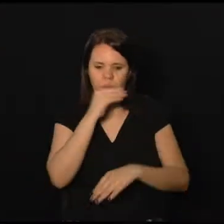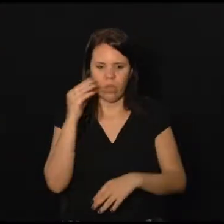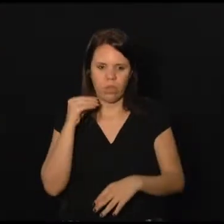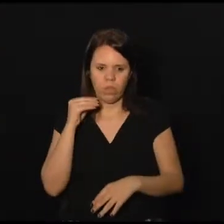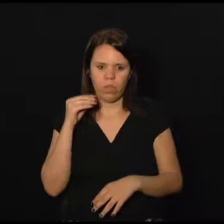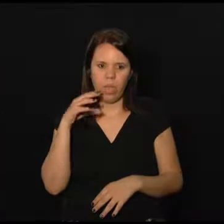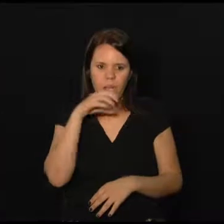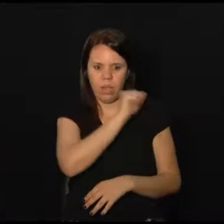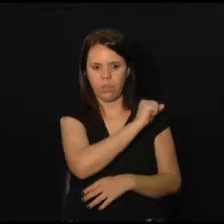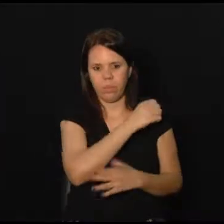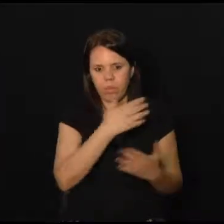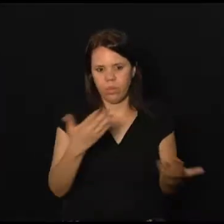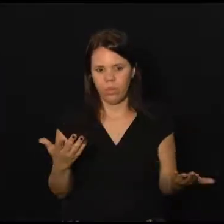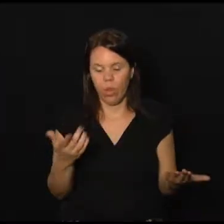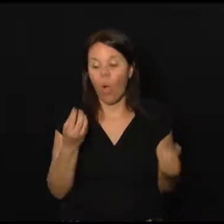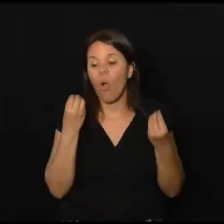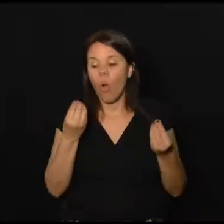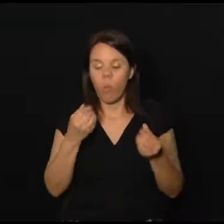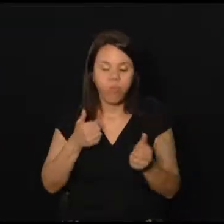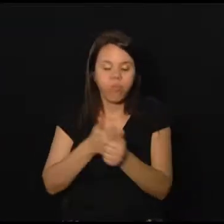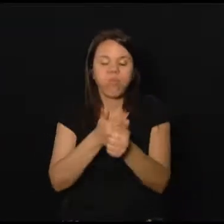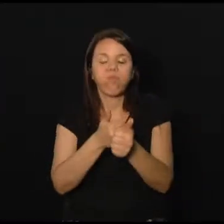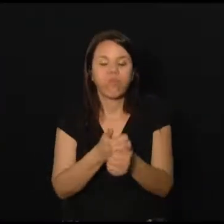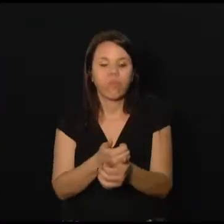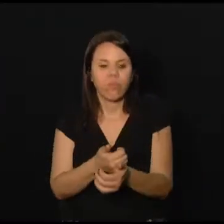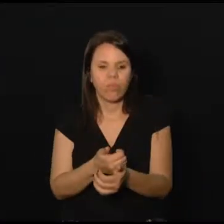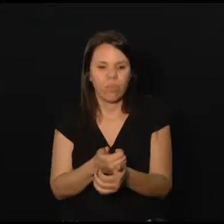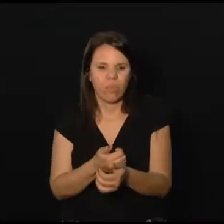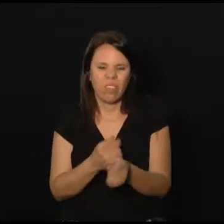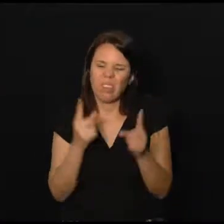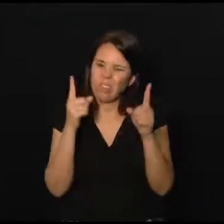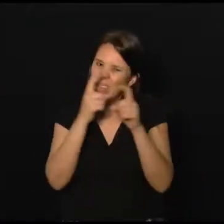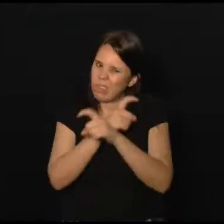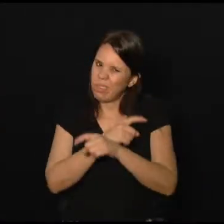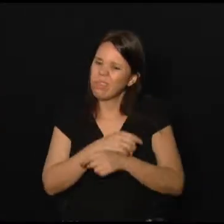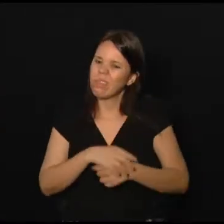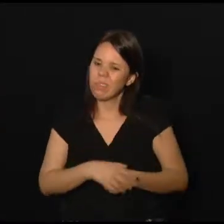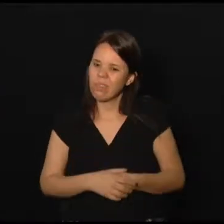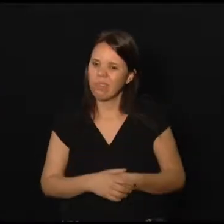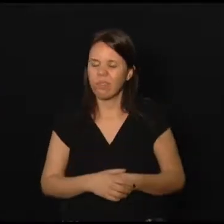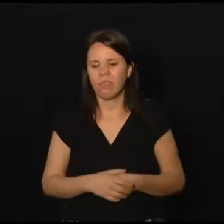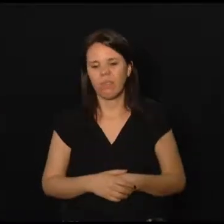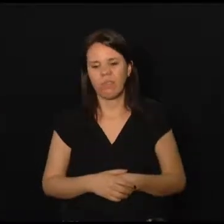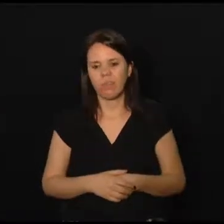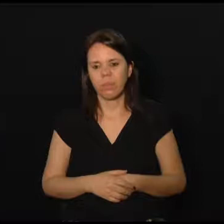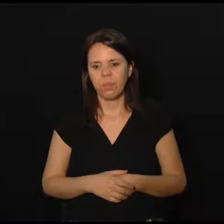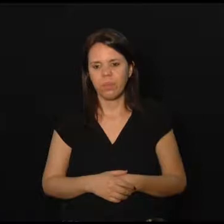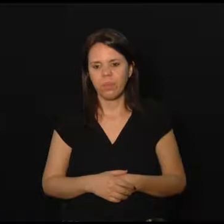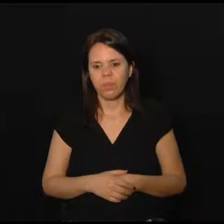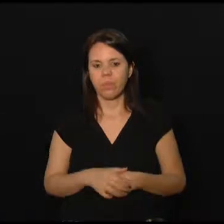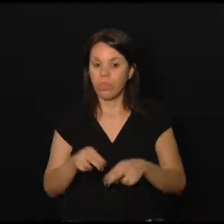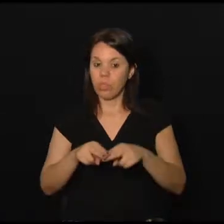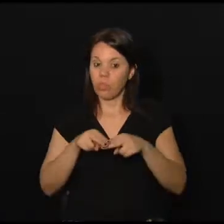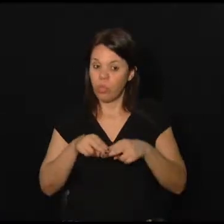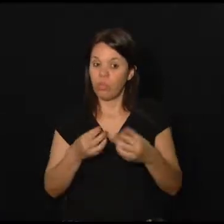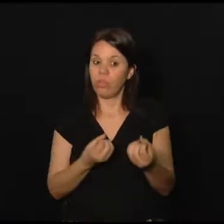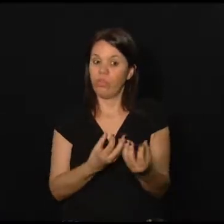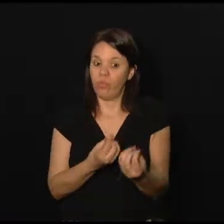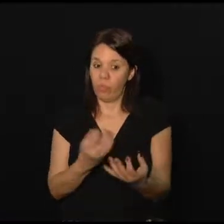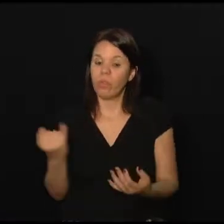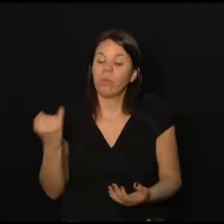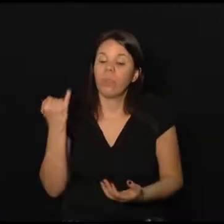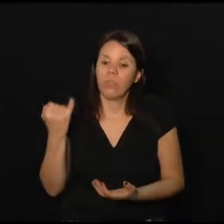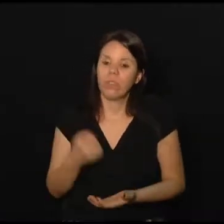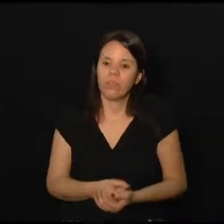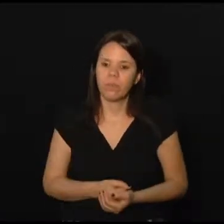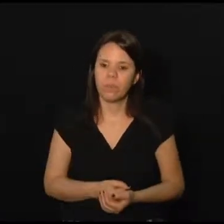rápido. Então, às vezes, para acompanhar, é um pouco complicado. Então, por isso que essas informações é muito